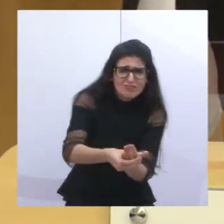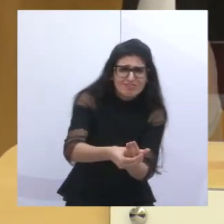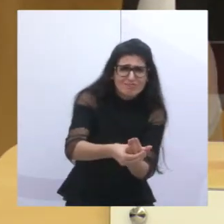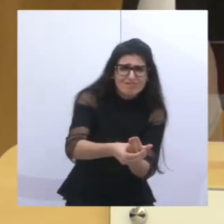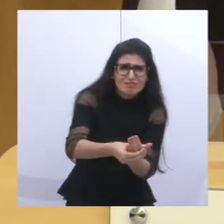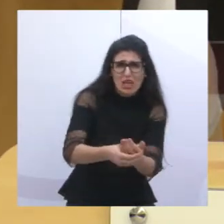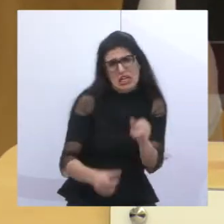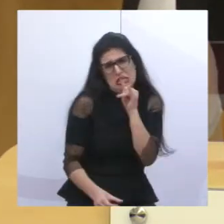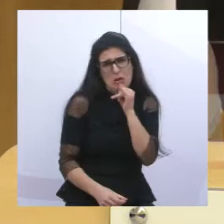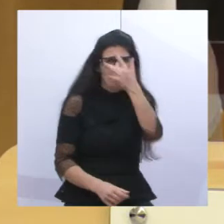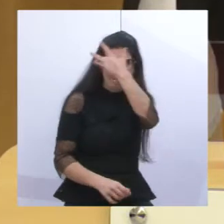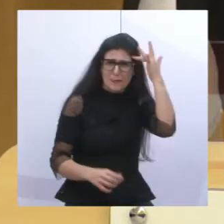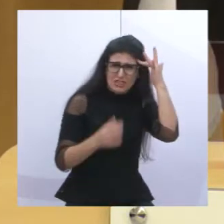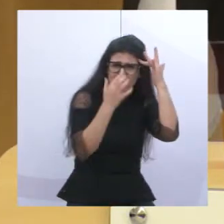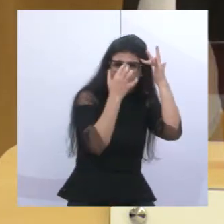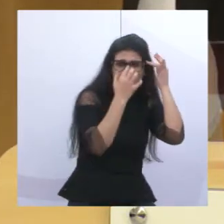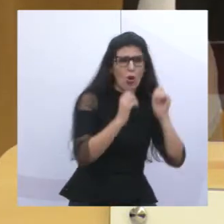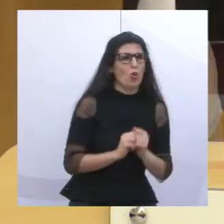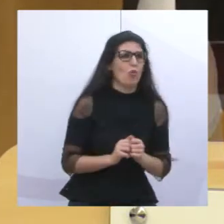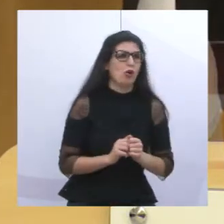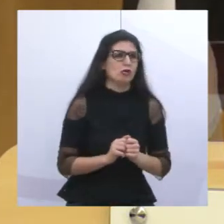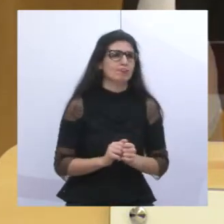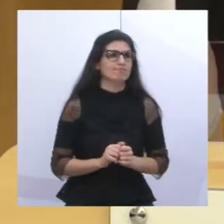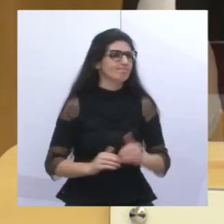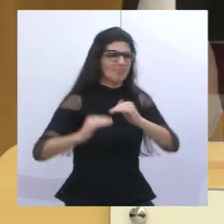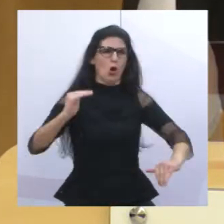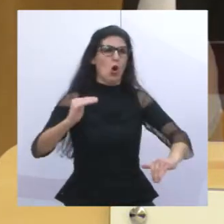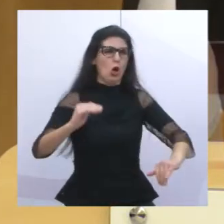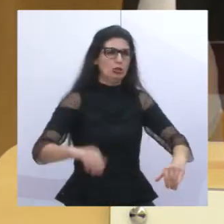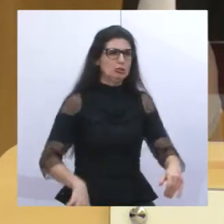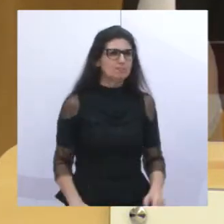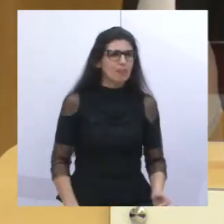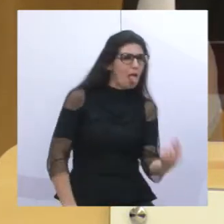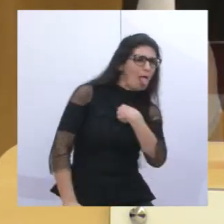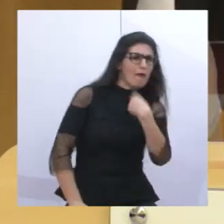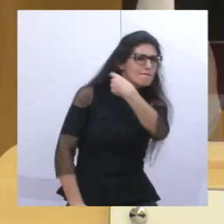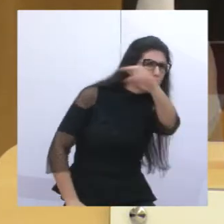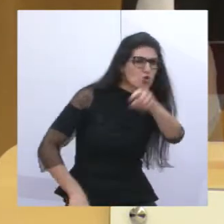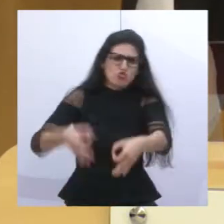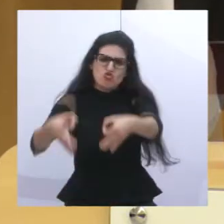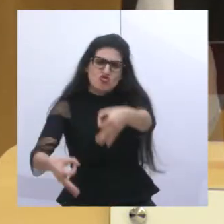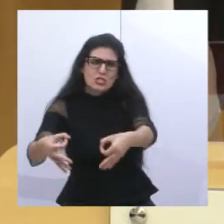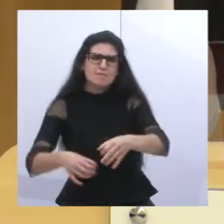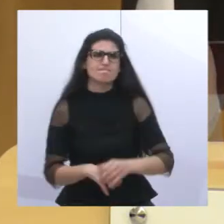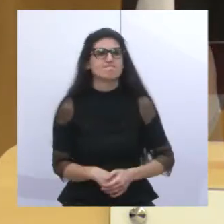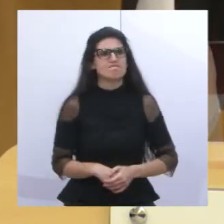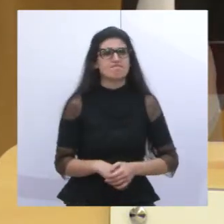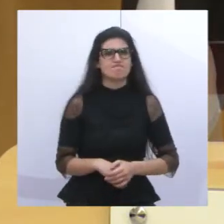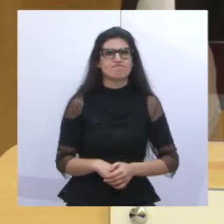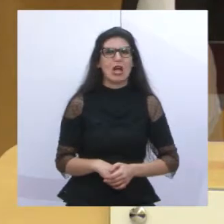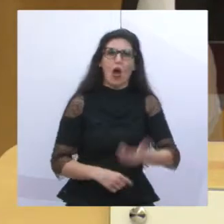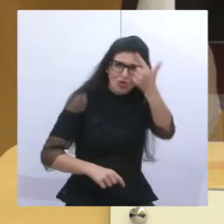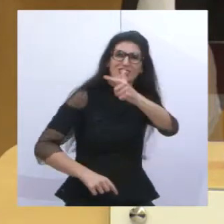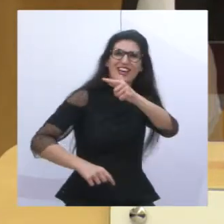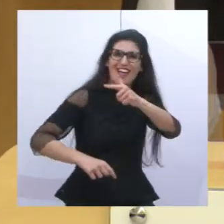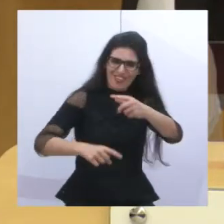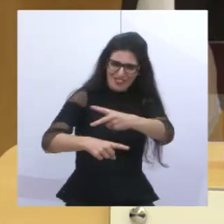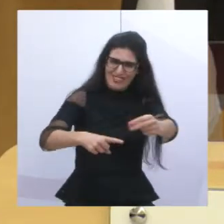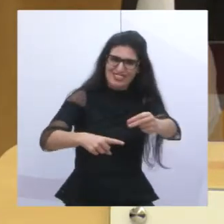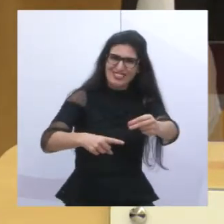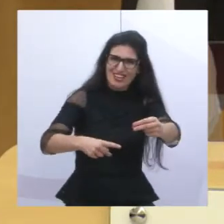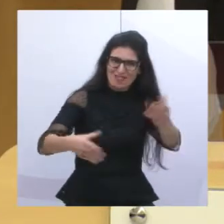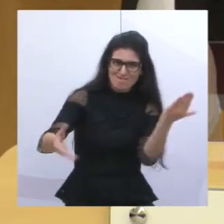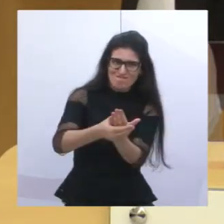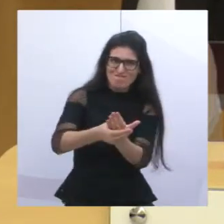Quer dizer, para onde que nós estamos caminhando desse jeito? Agora, se tratando do projeto do